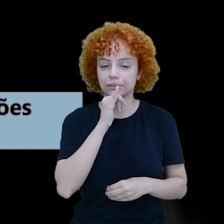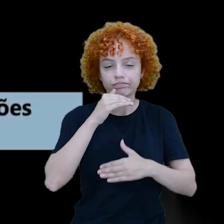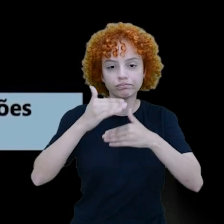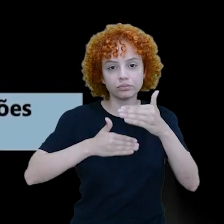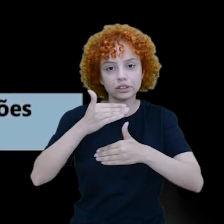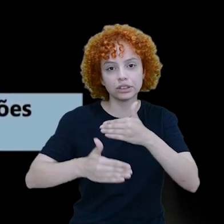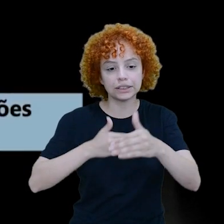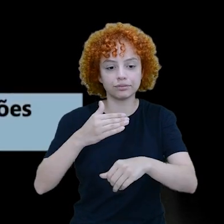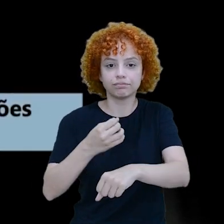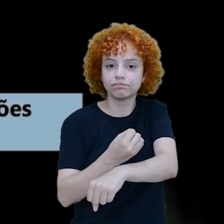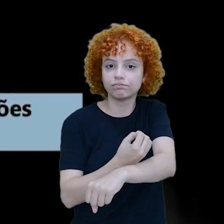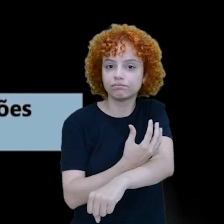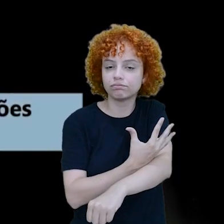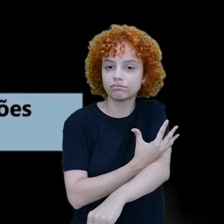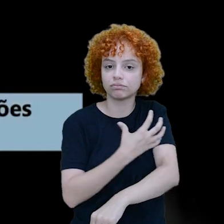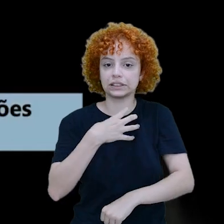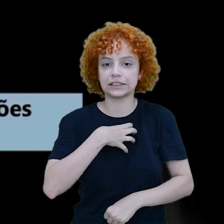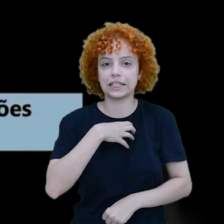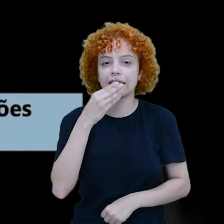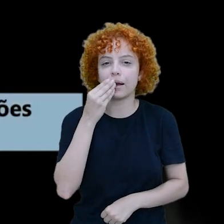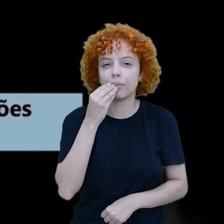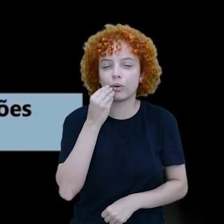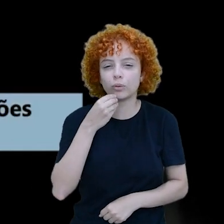o processamento de sensações como o